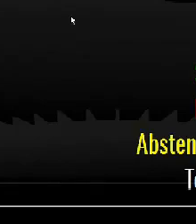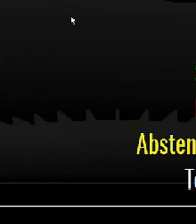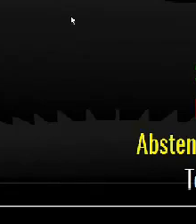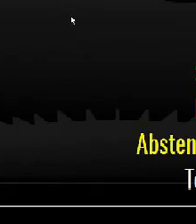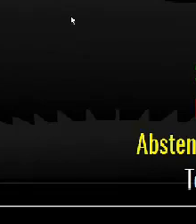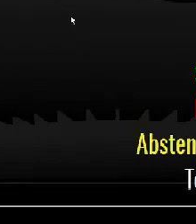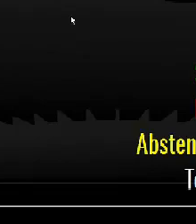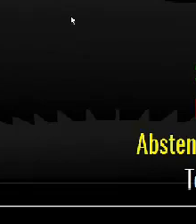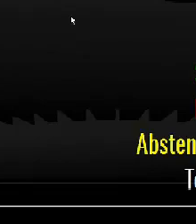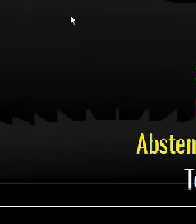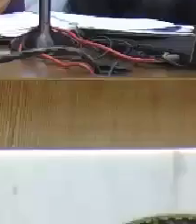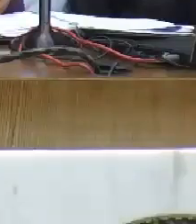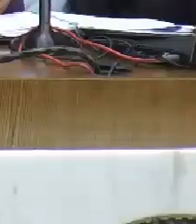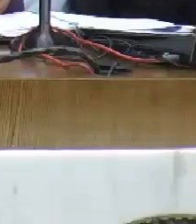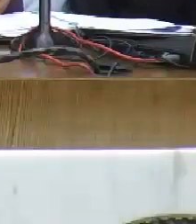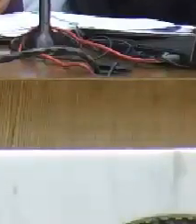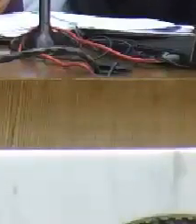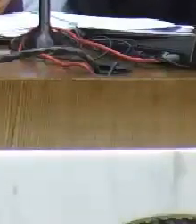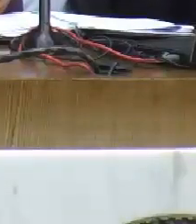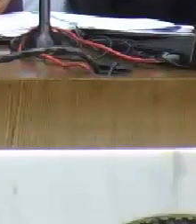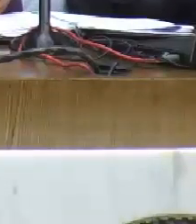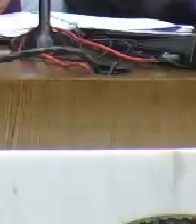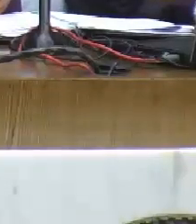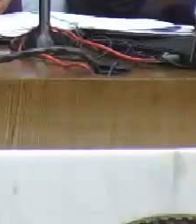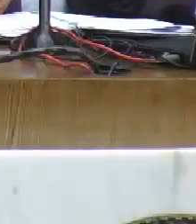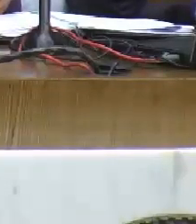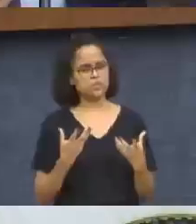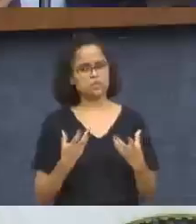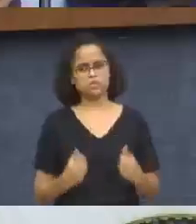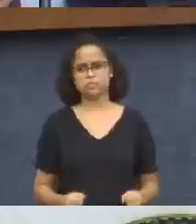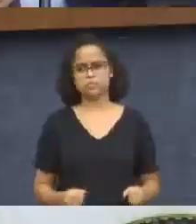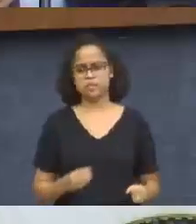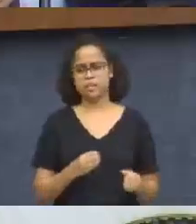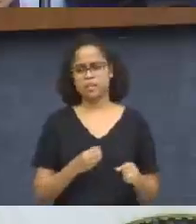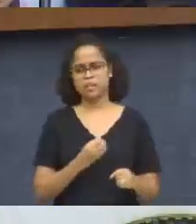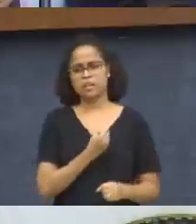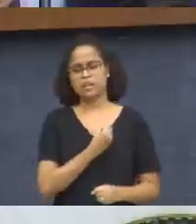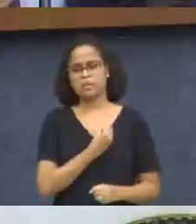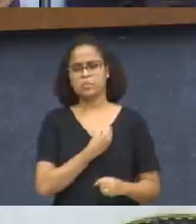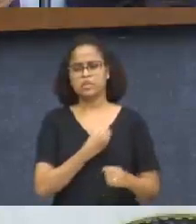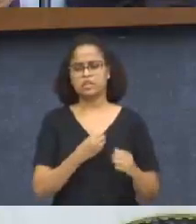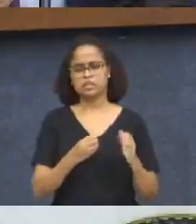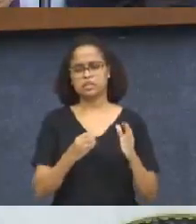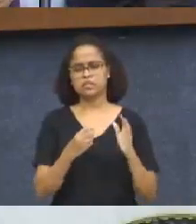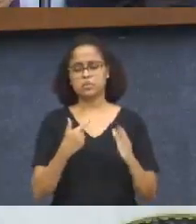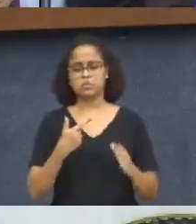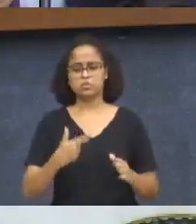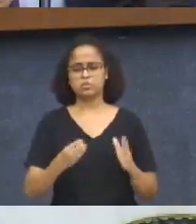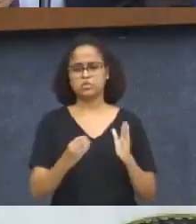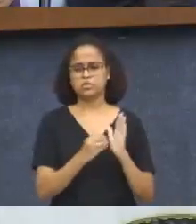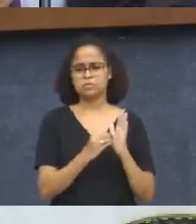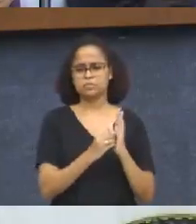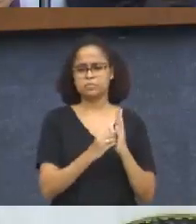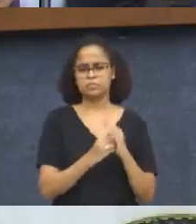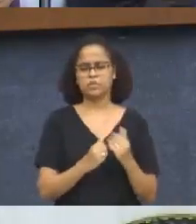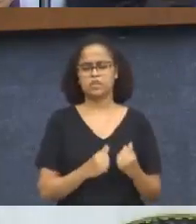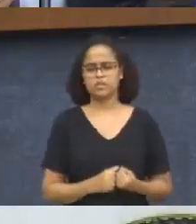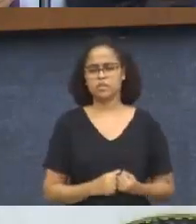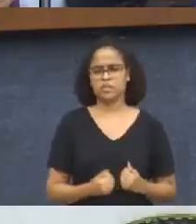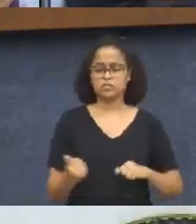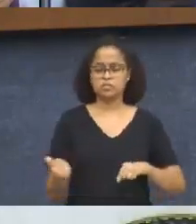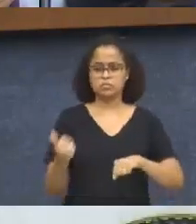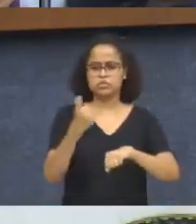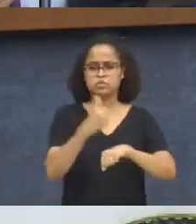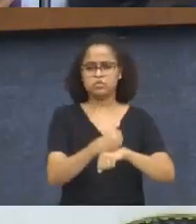33 votos contrários. Fica rejeitada a emenda supressiva número 2. Vamos agora votar a emenda substitutiva número 1, da vereadora